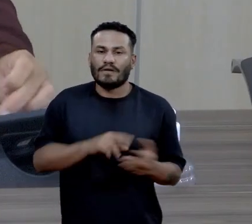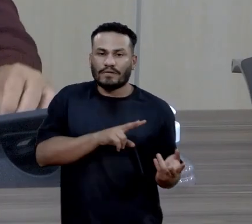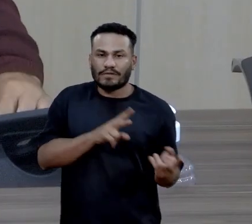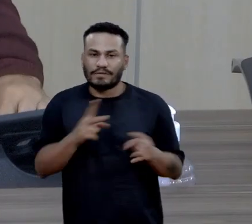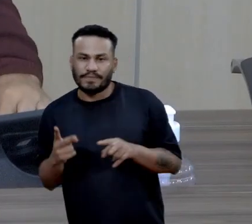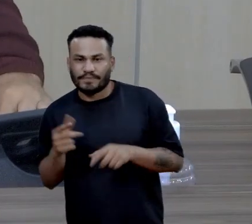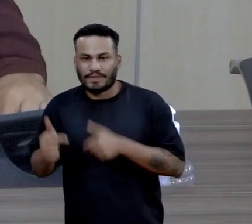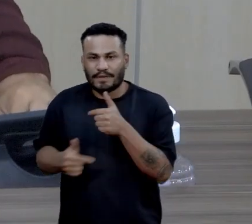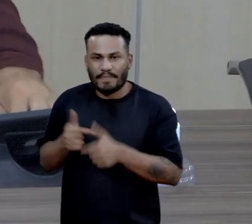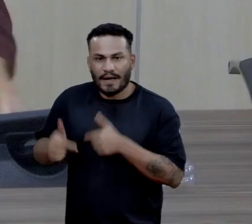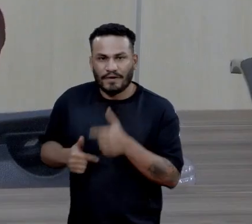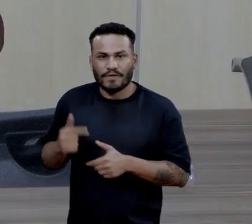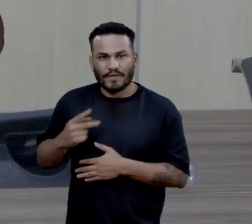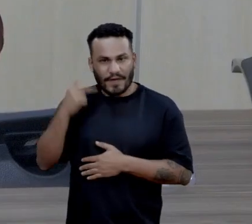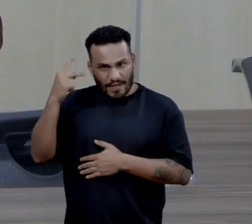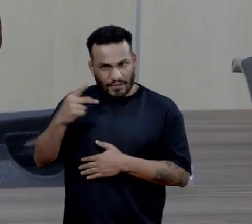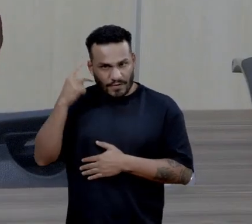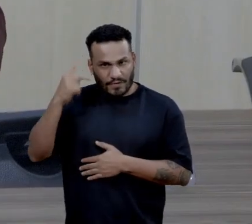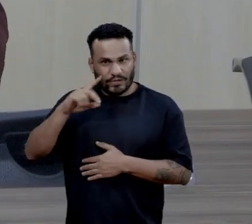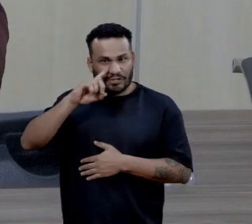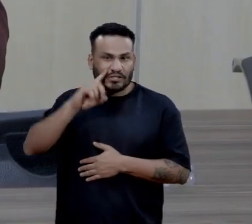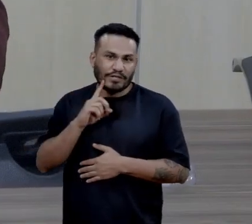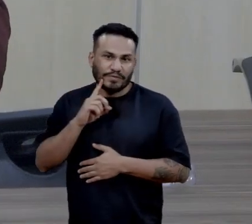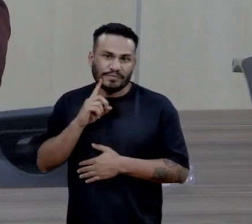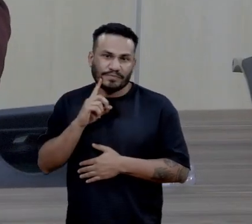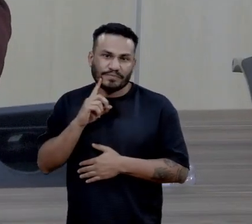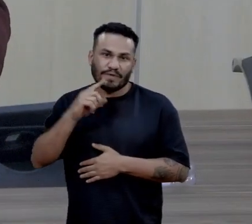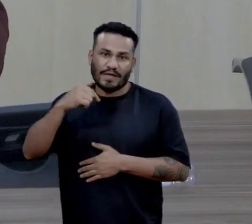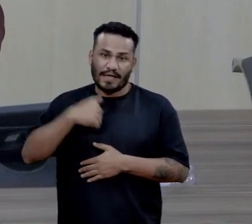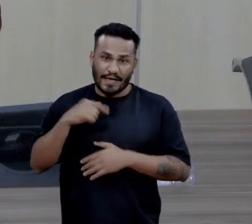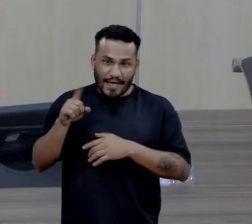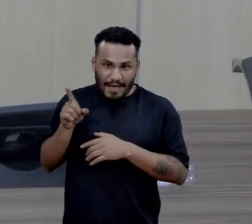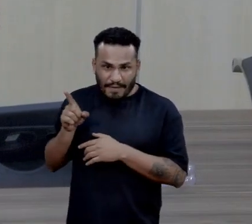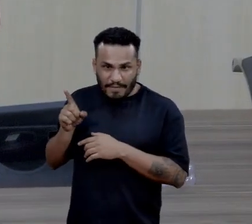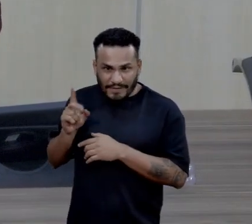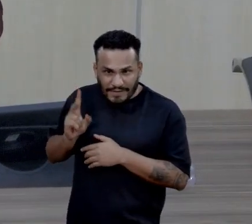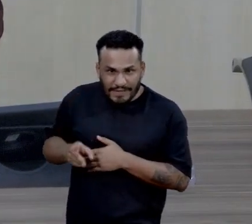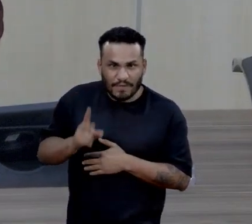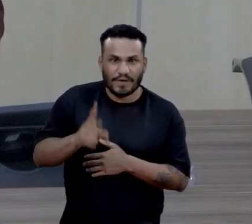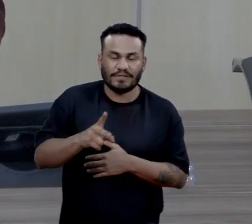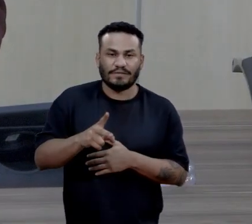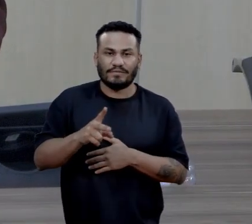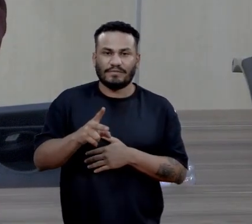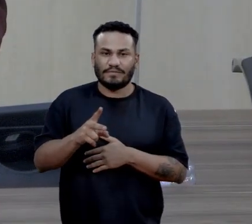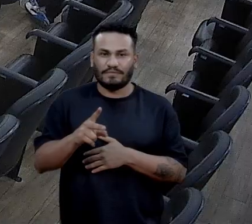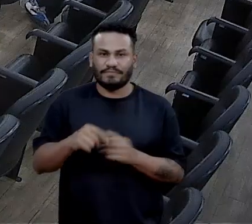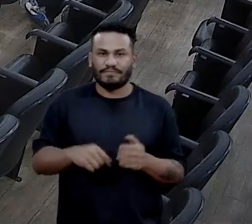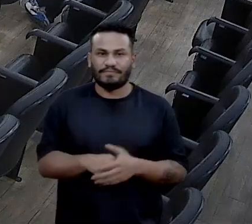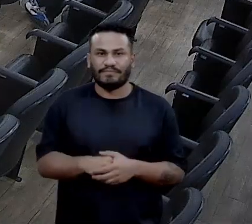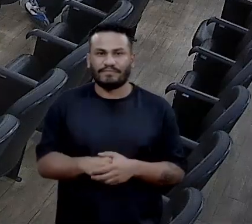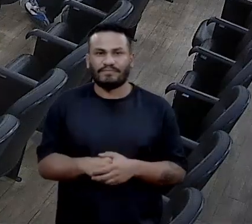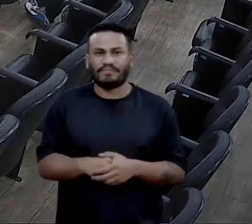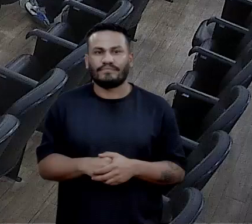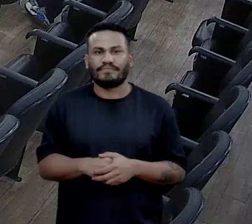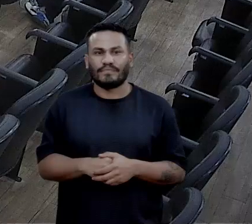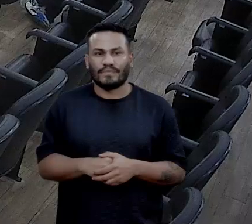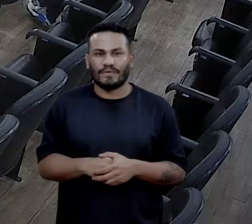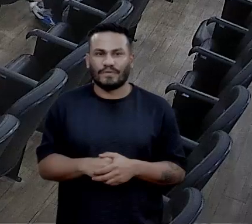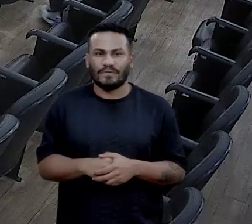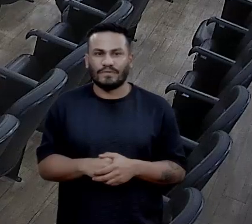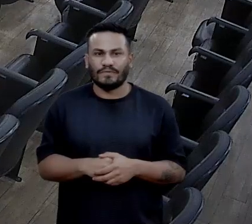Repasso os trabalhos ao vereador Diego Nazato, para que ele possa dar sequência à sessão.